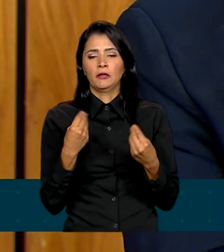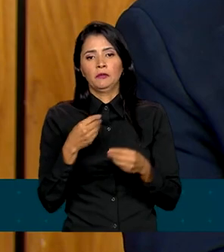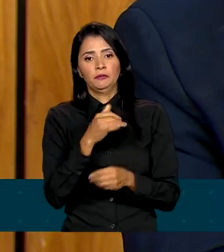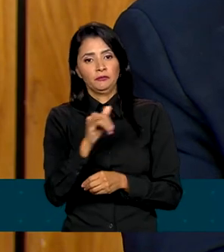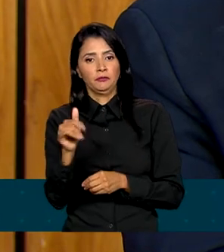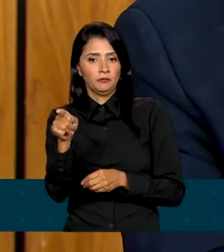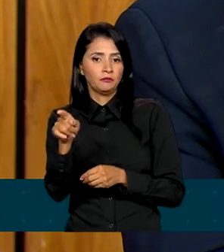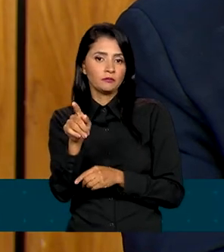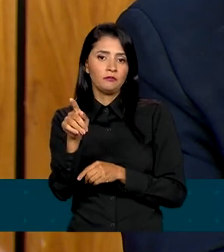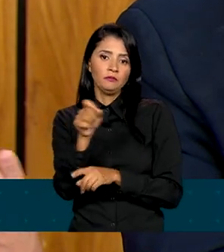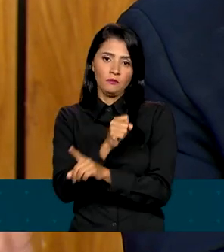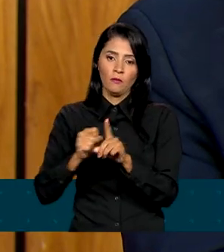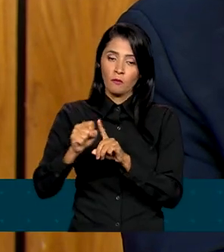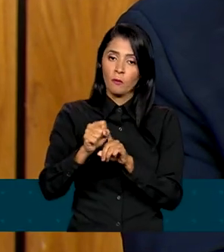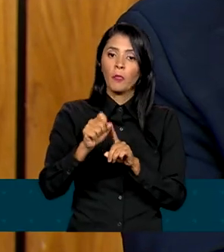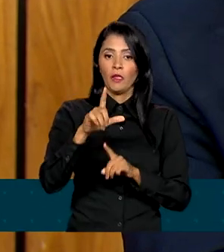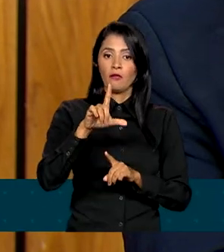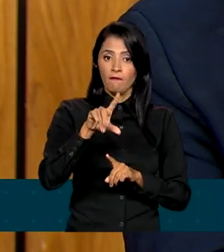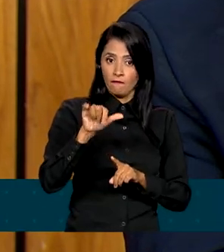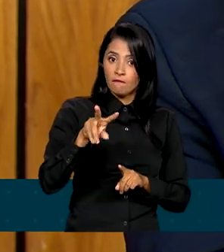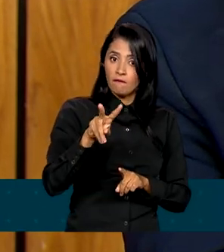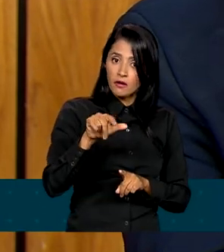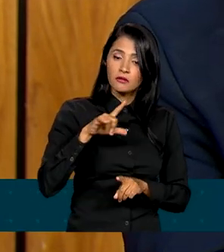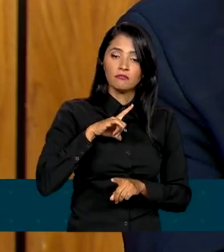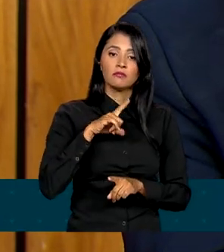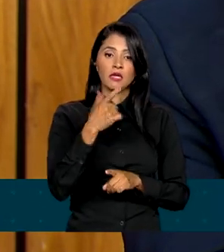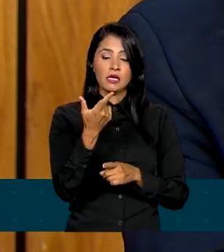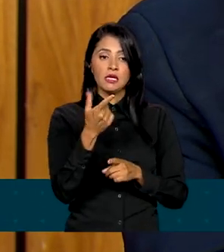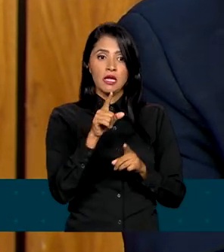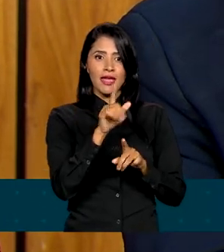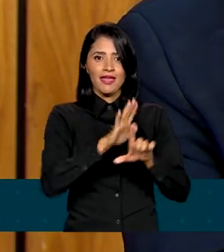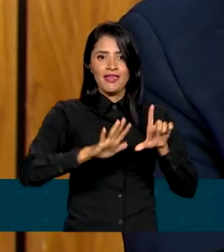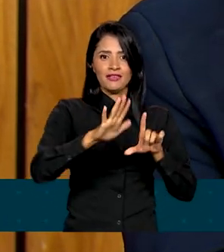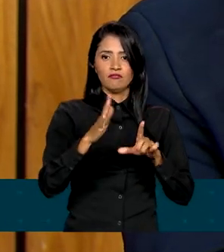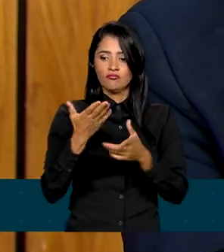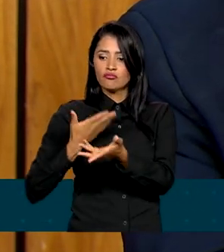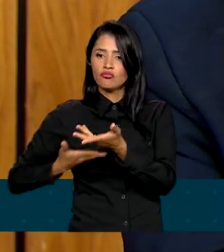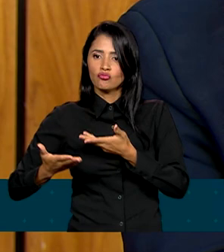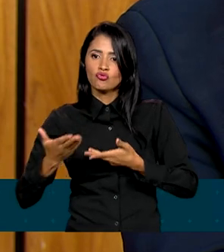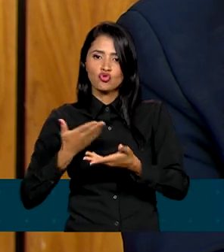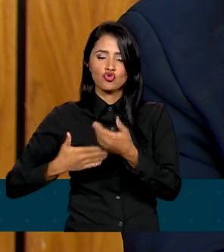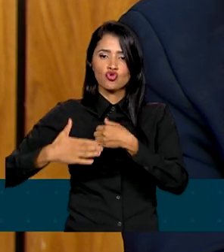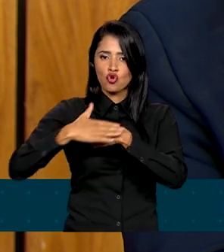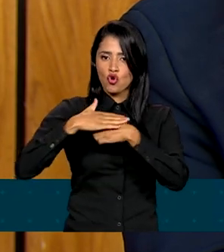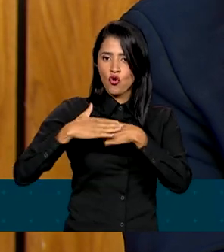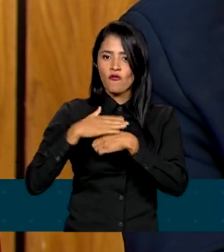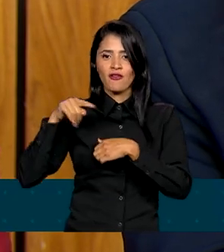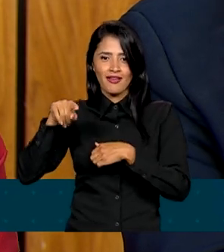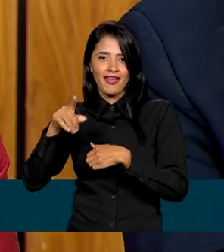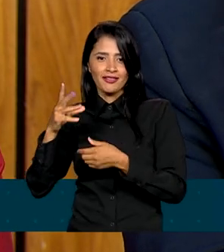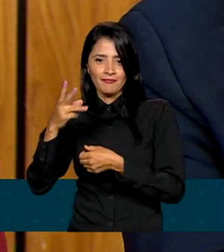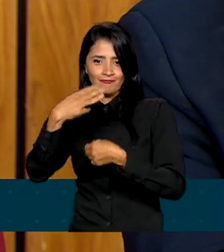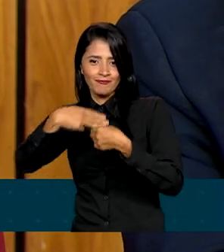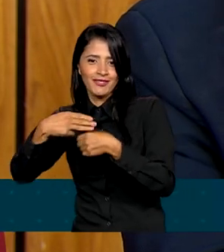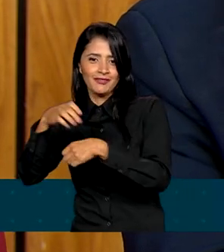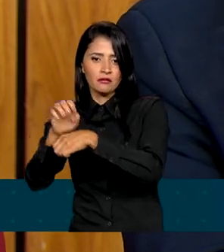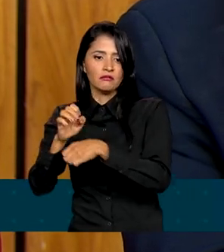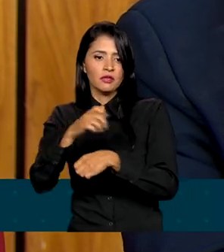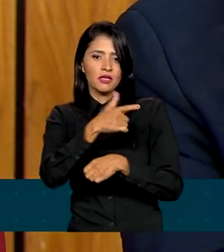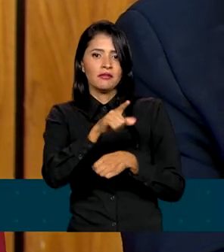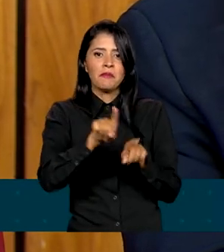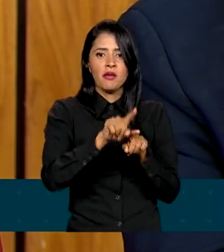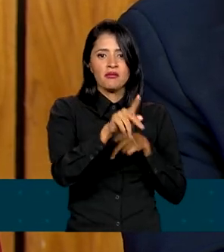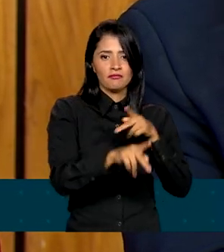sociedade. Então, a gente vai ter esse canal de conversa interfederativa e vai ter um canal público com a sociedade como um todo. E para tornar